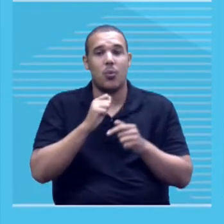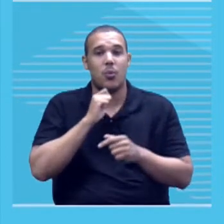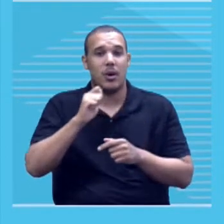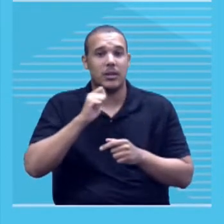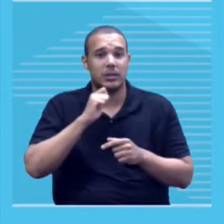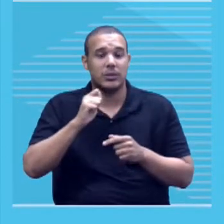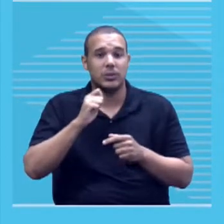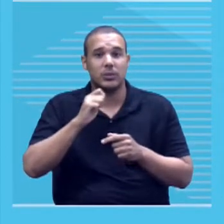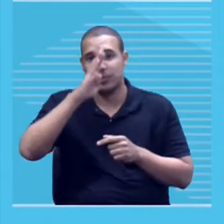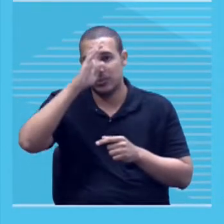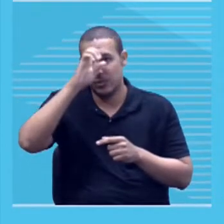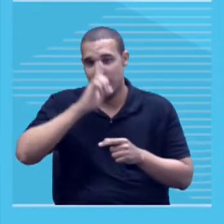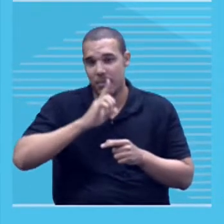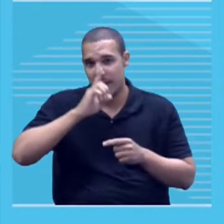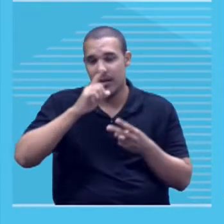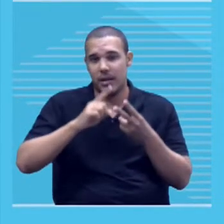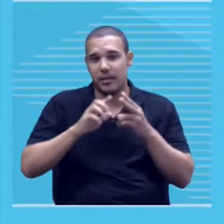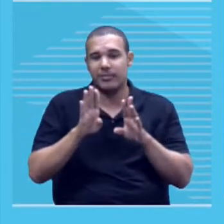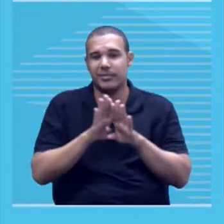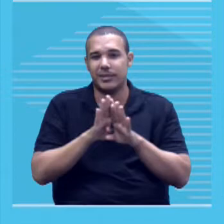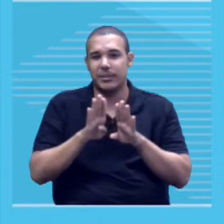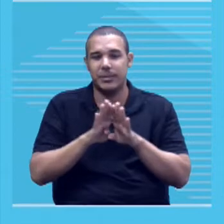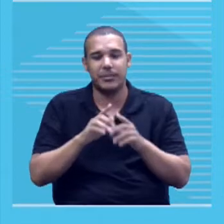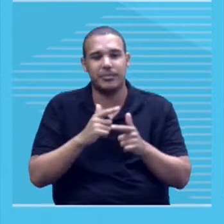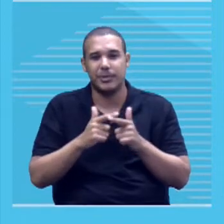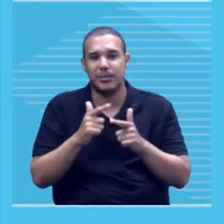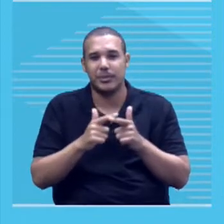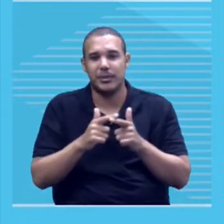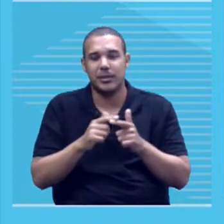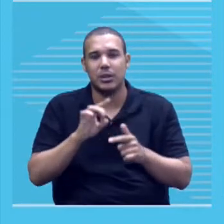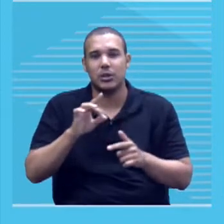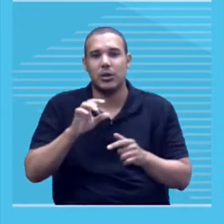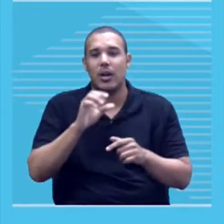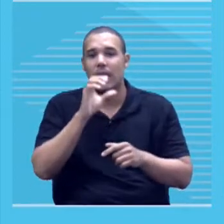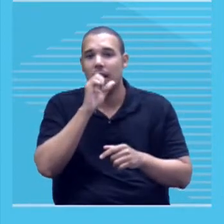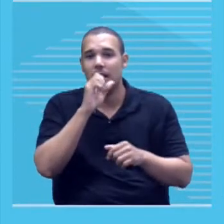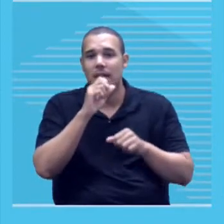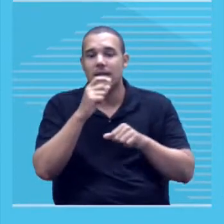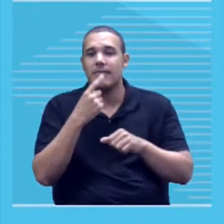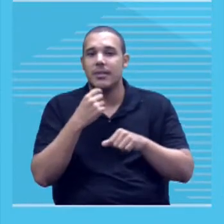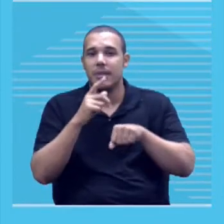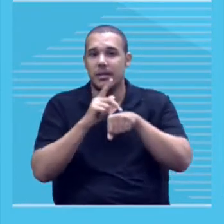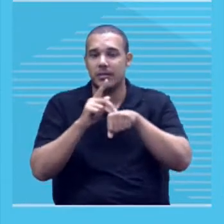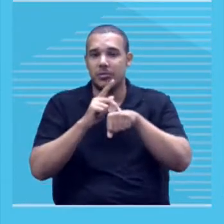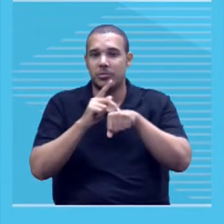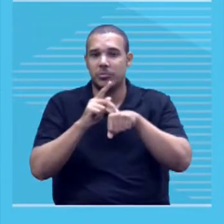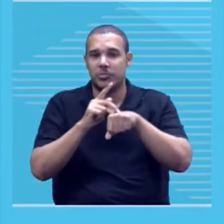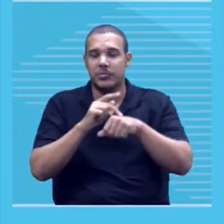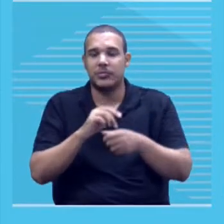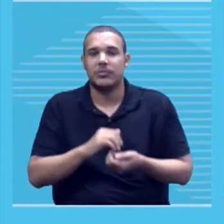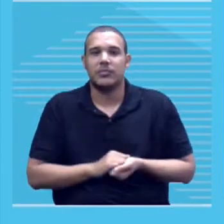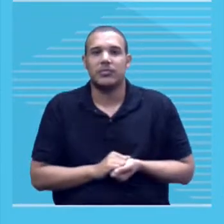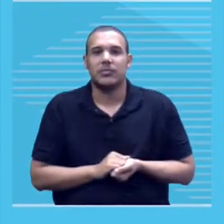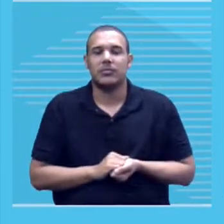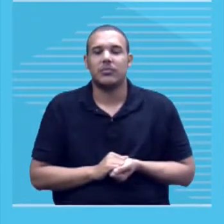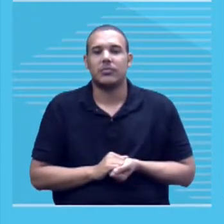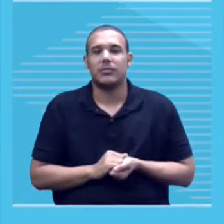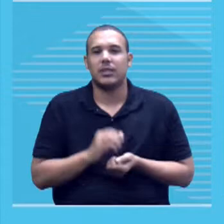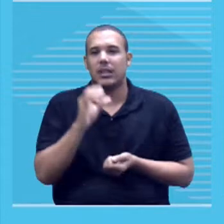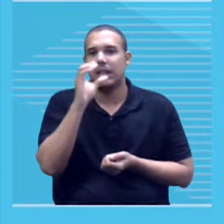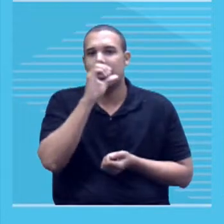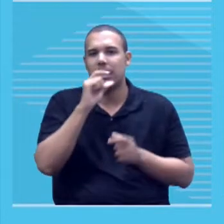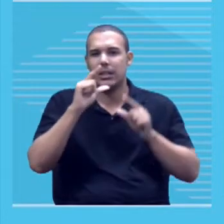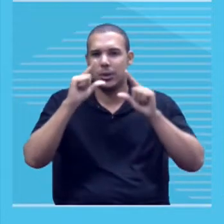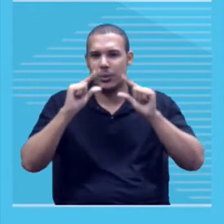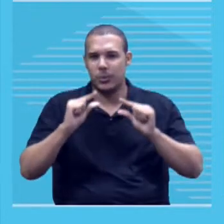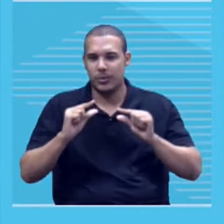azul queimou, o amarelo também queimou. Ficou o laranja, o vermelho e o preto. Na questão, o laranja é o menor valor, porque é o